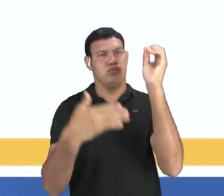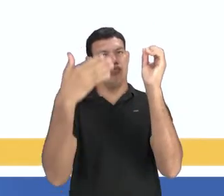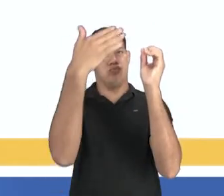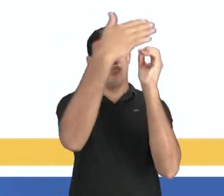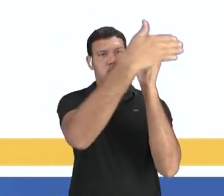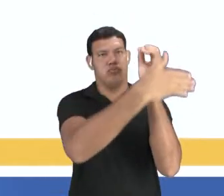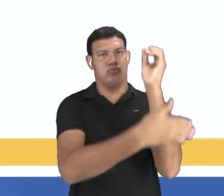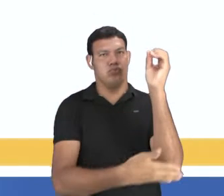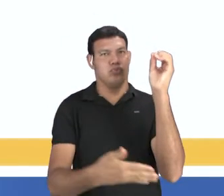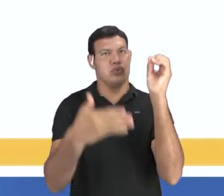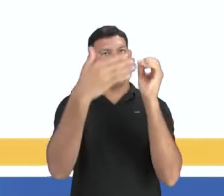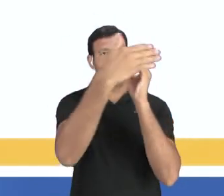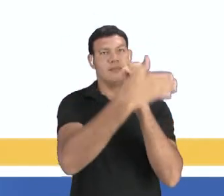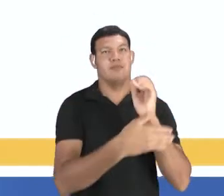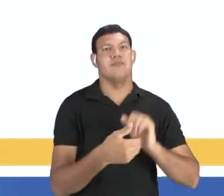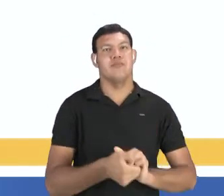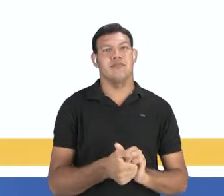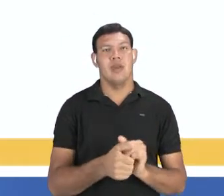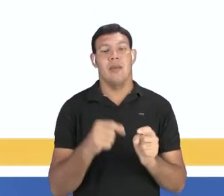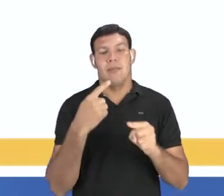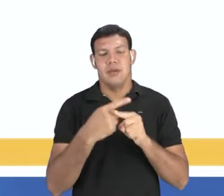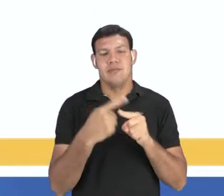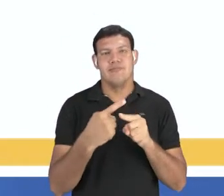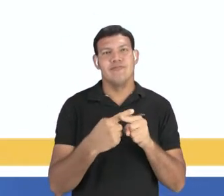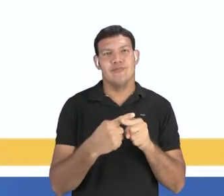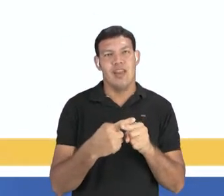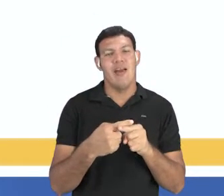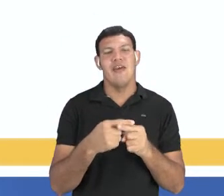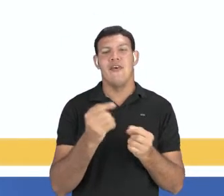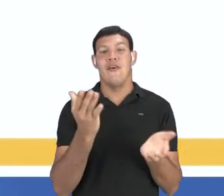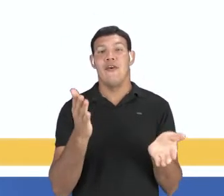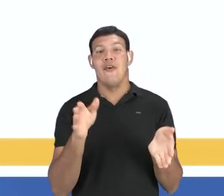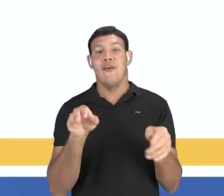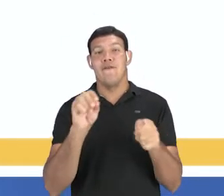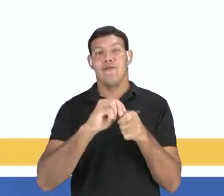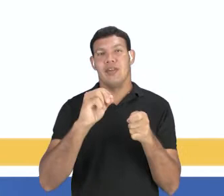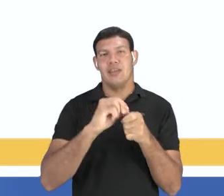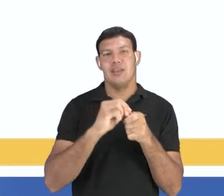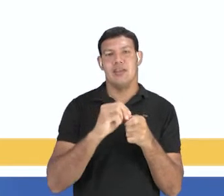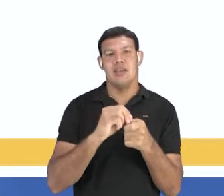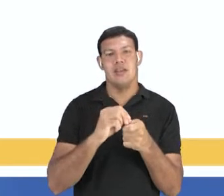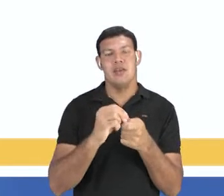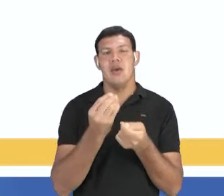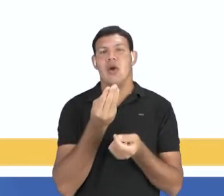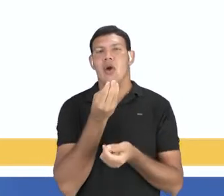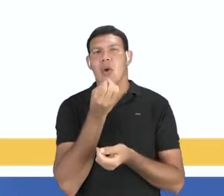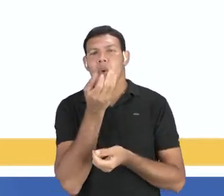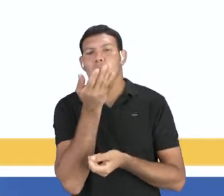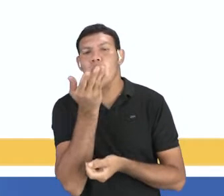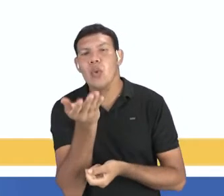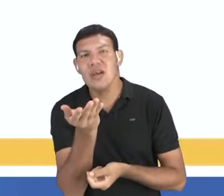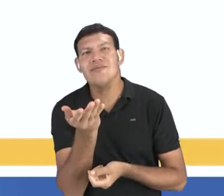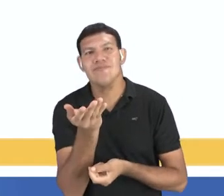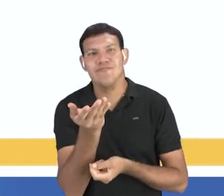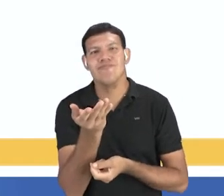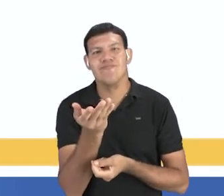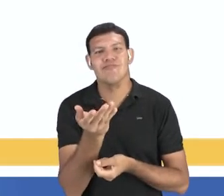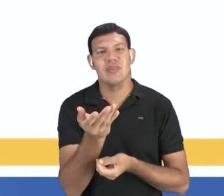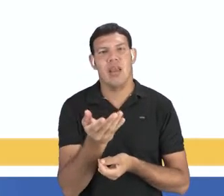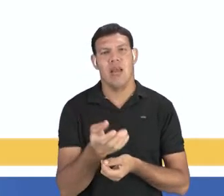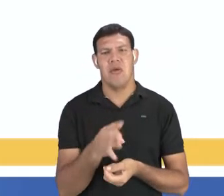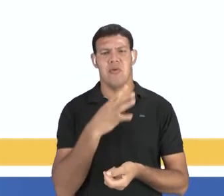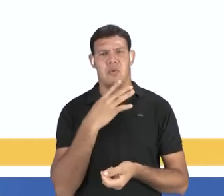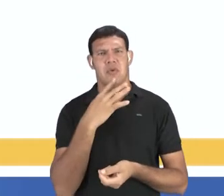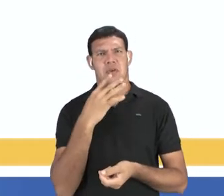do Século 21 na moagem de trigo para farinha né mas foi durante a idade média que se que se